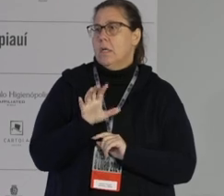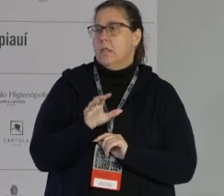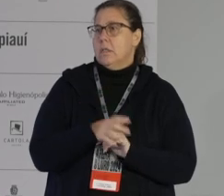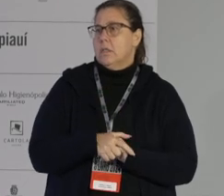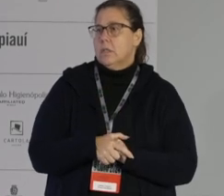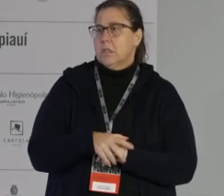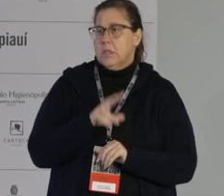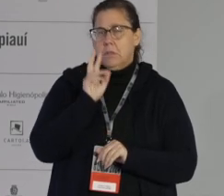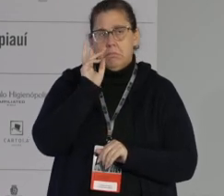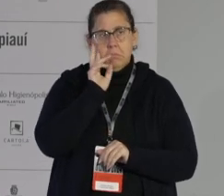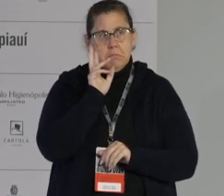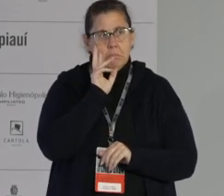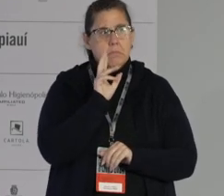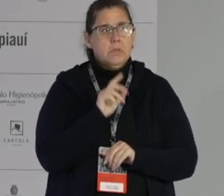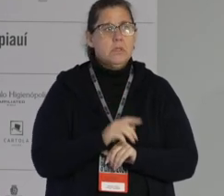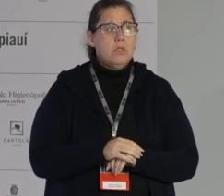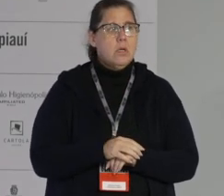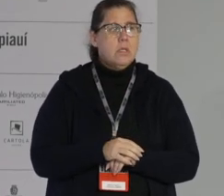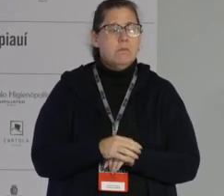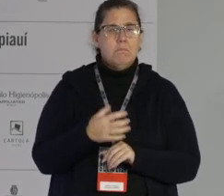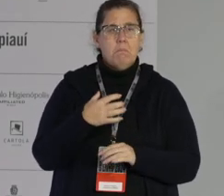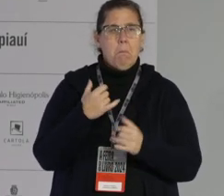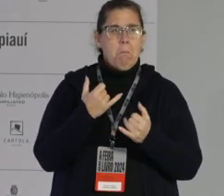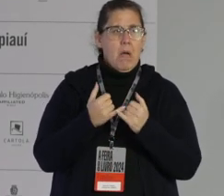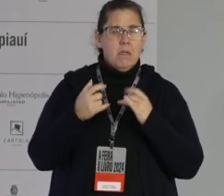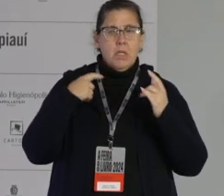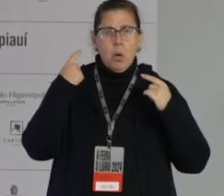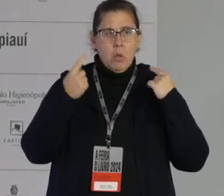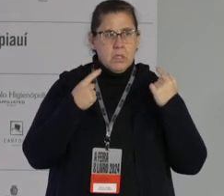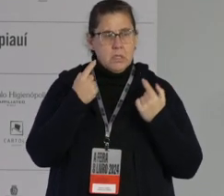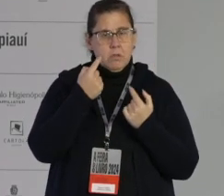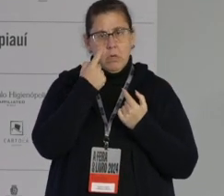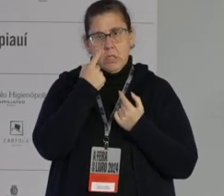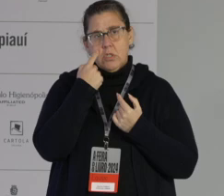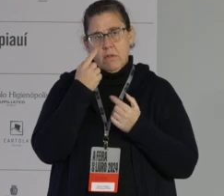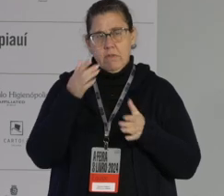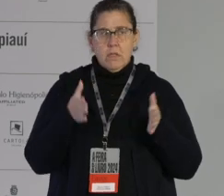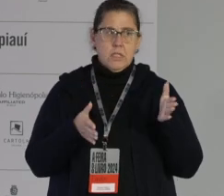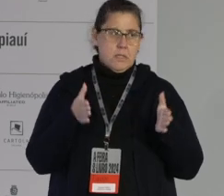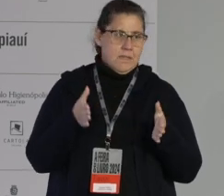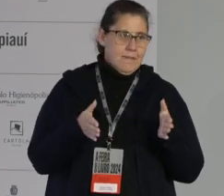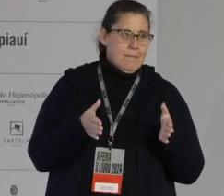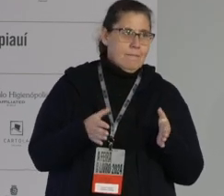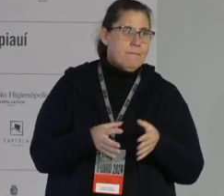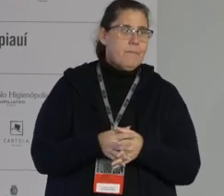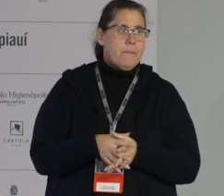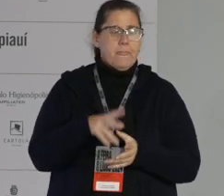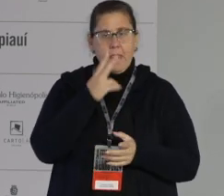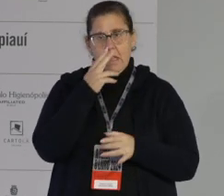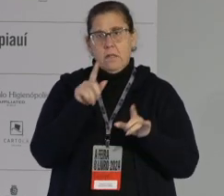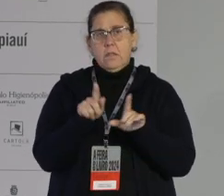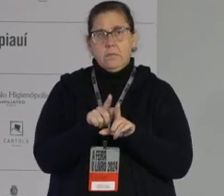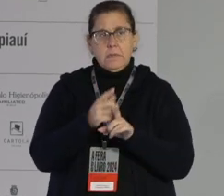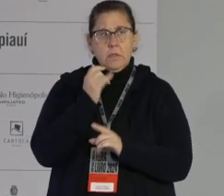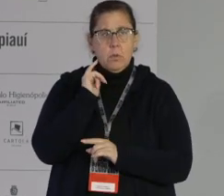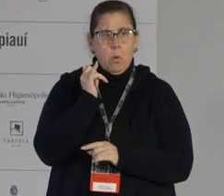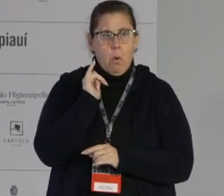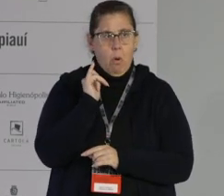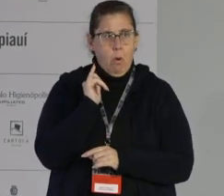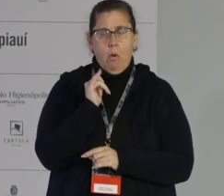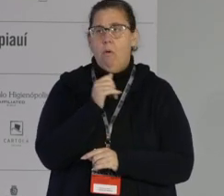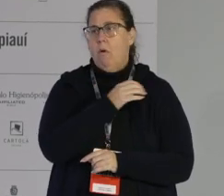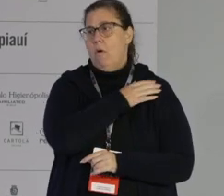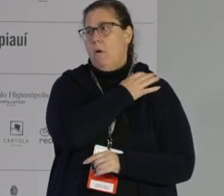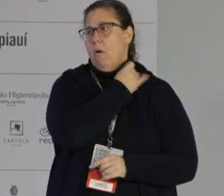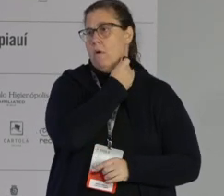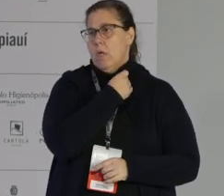essa situação enlouquecedora que a gente estava vivendo na época, e acho que isso também tem no conto,